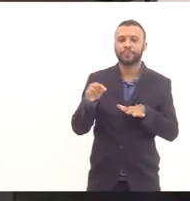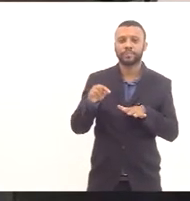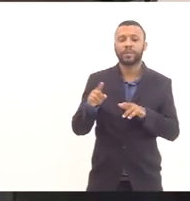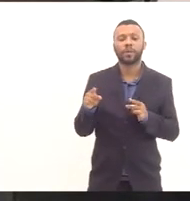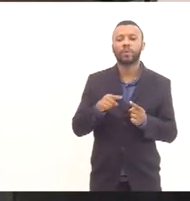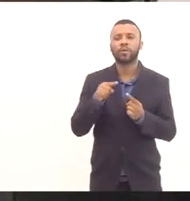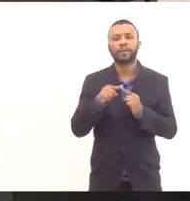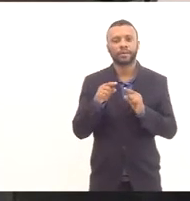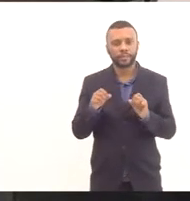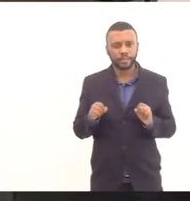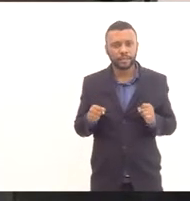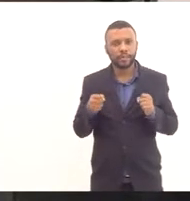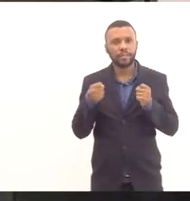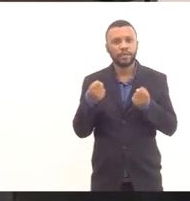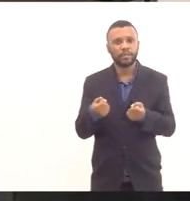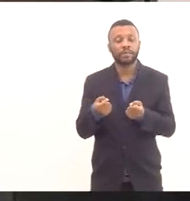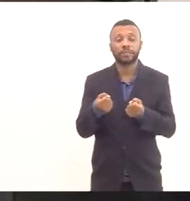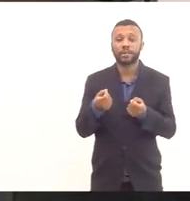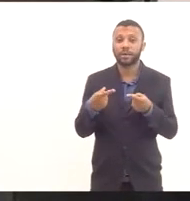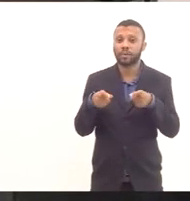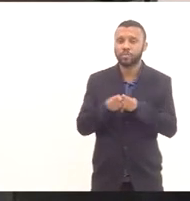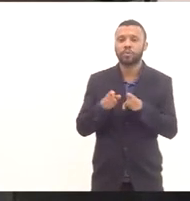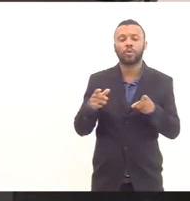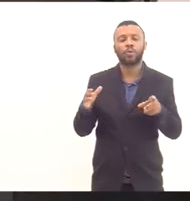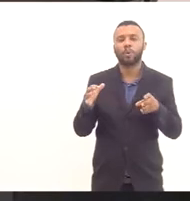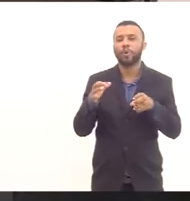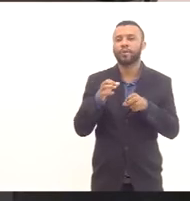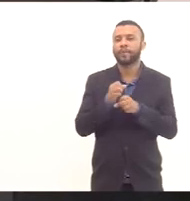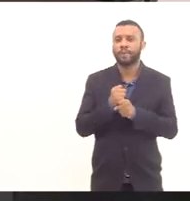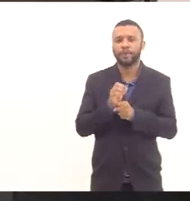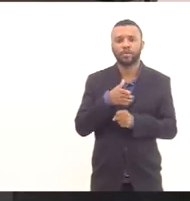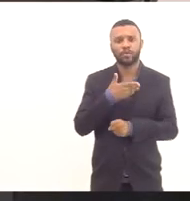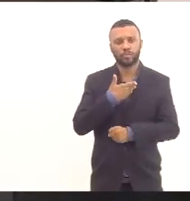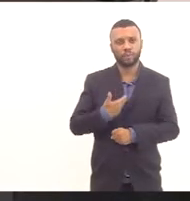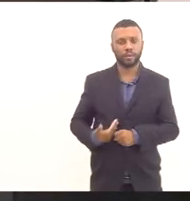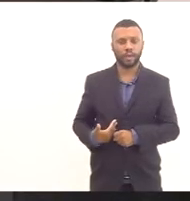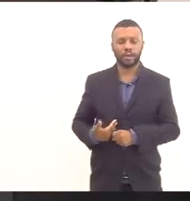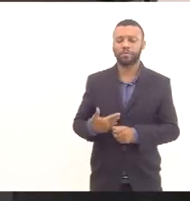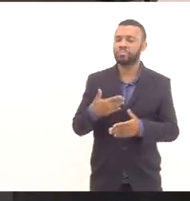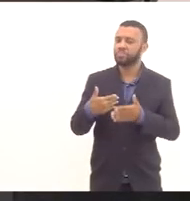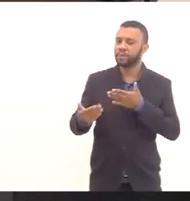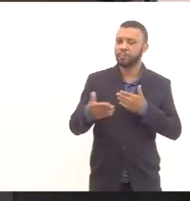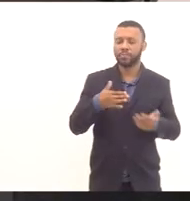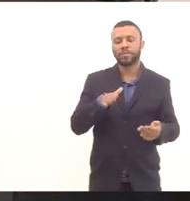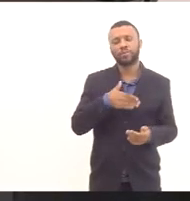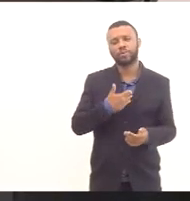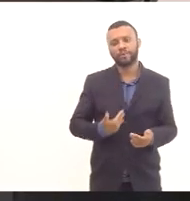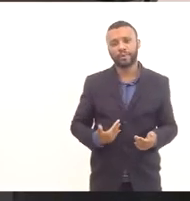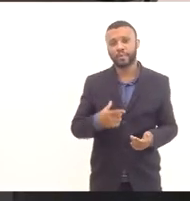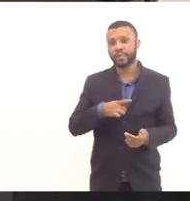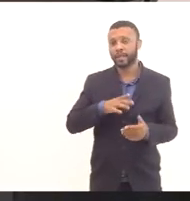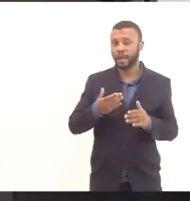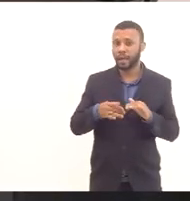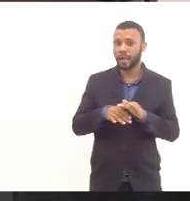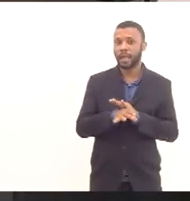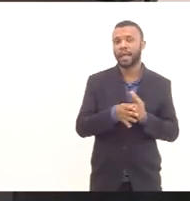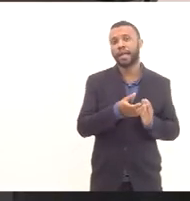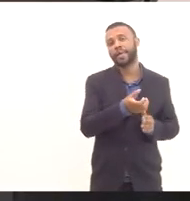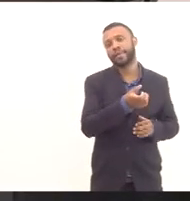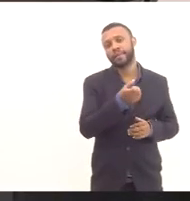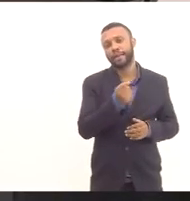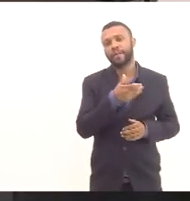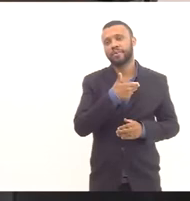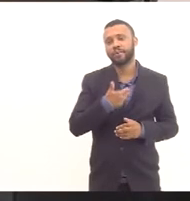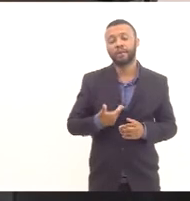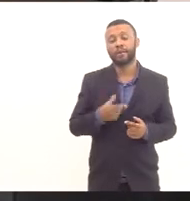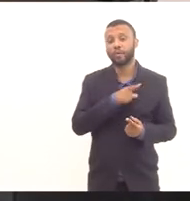Garanta junto ao orçamento do estado seja lá qual seja o governador sem é que tem a reserva e cantará no